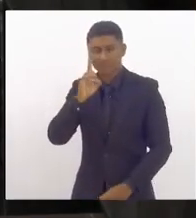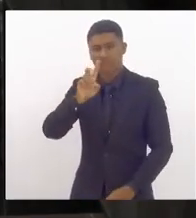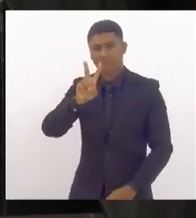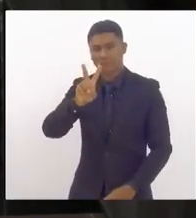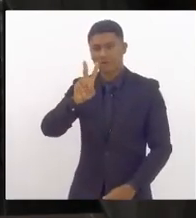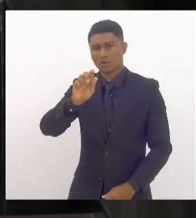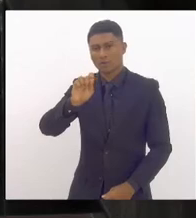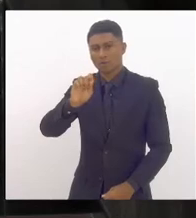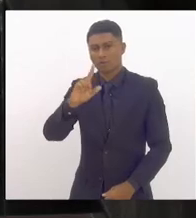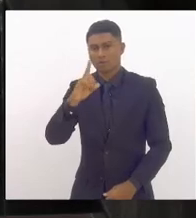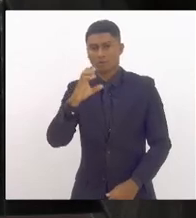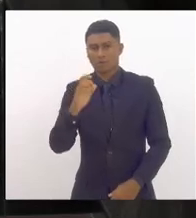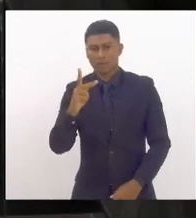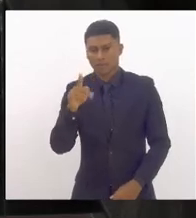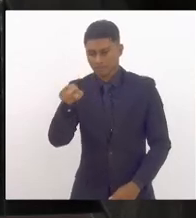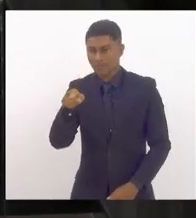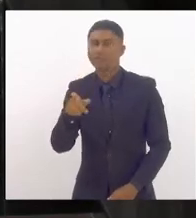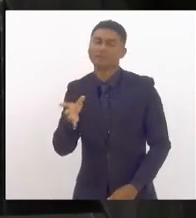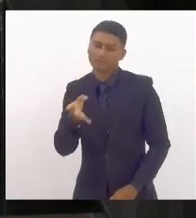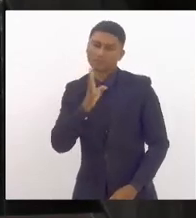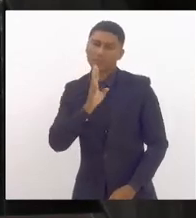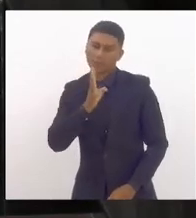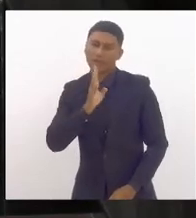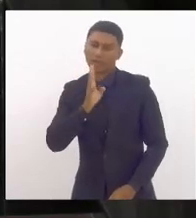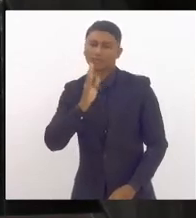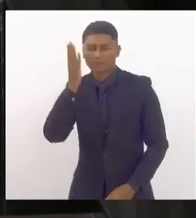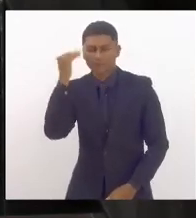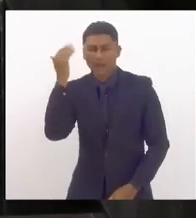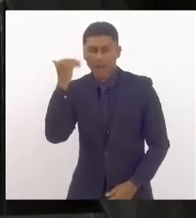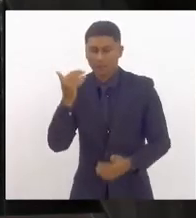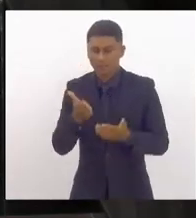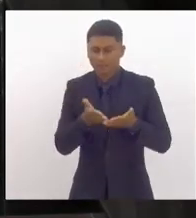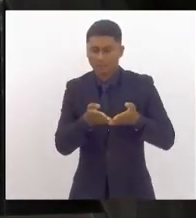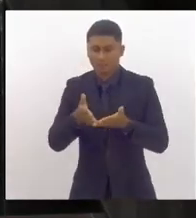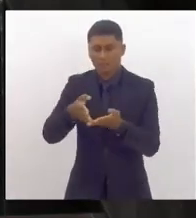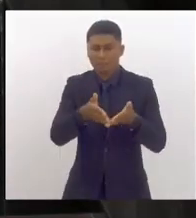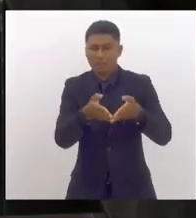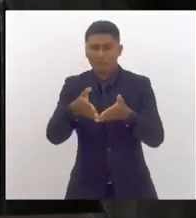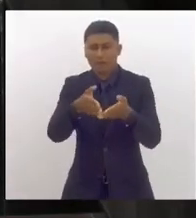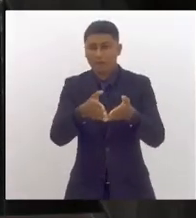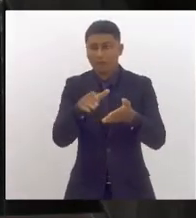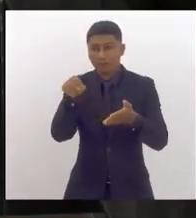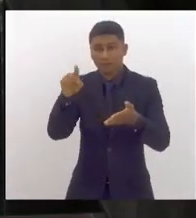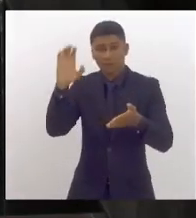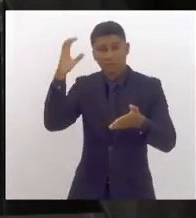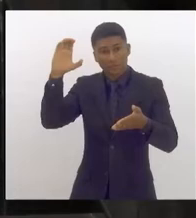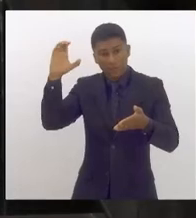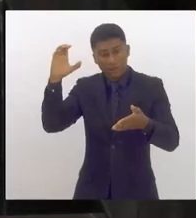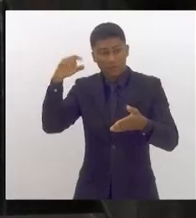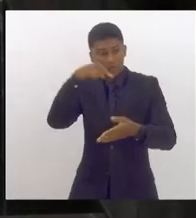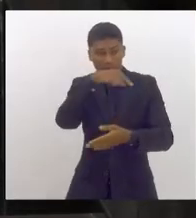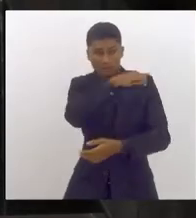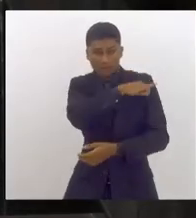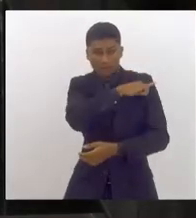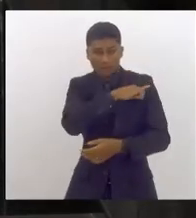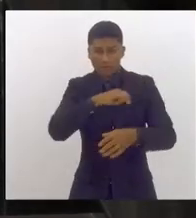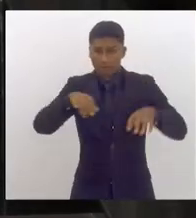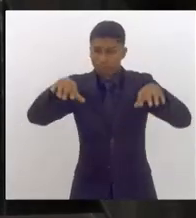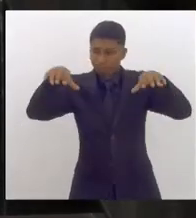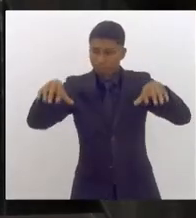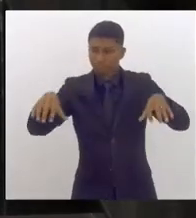trajeto rio-niterói pelas barcas até agora